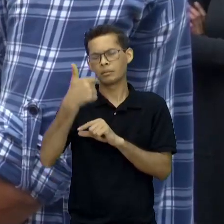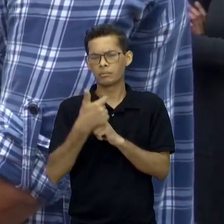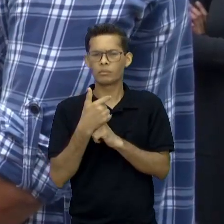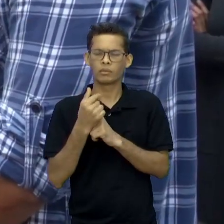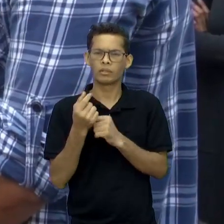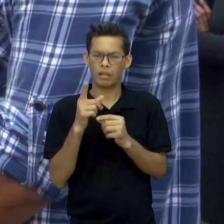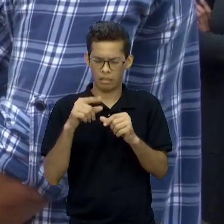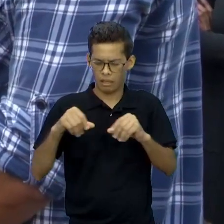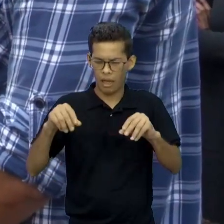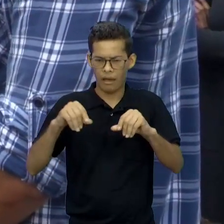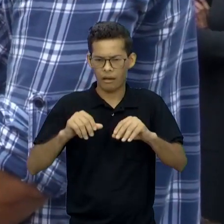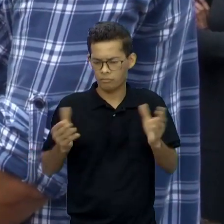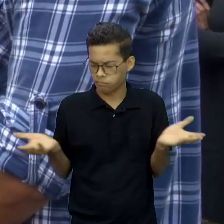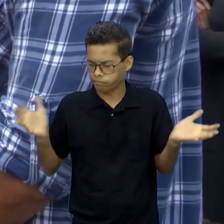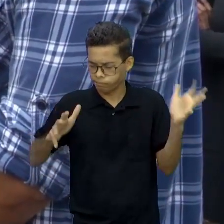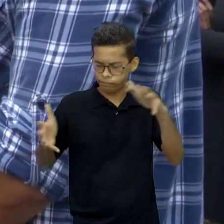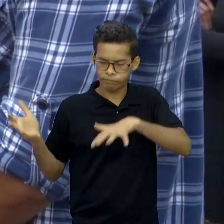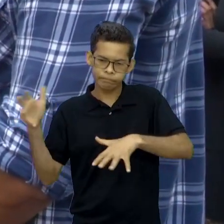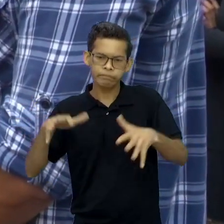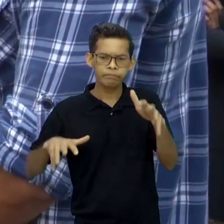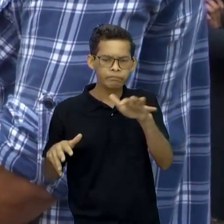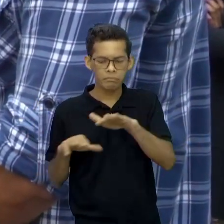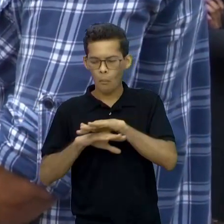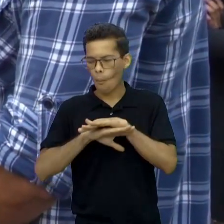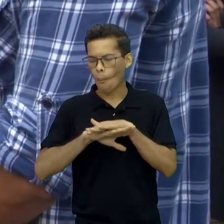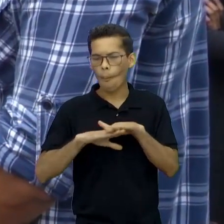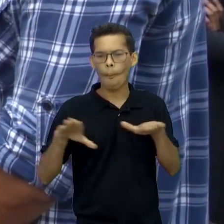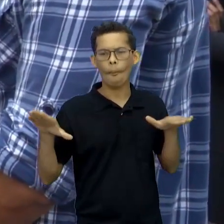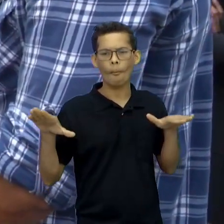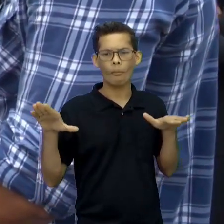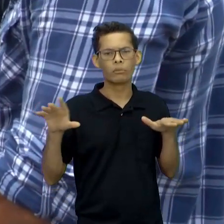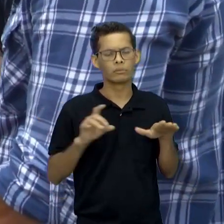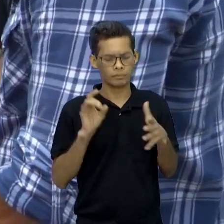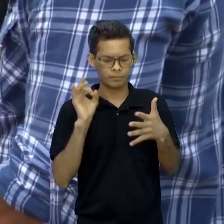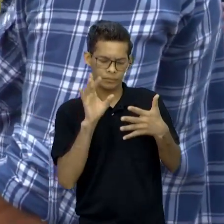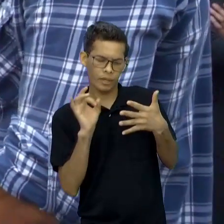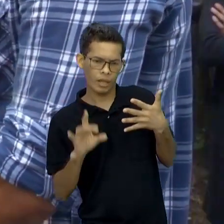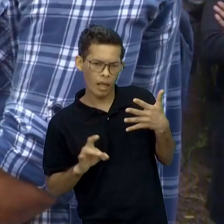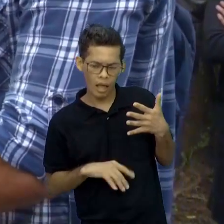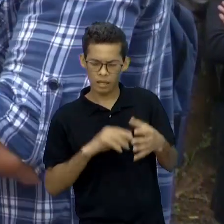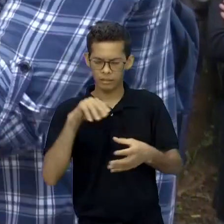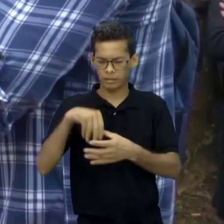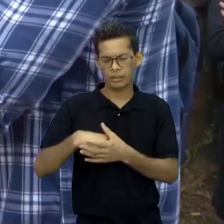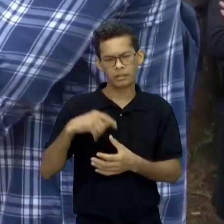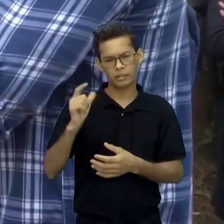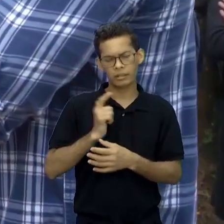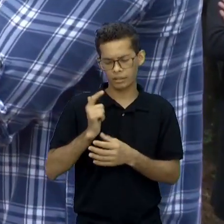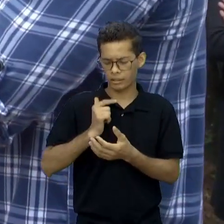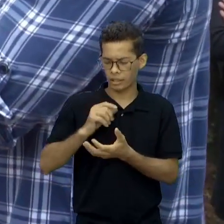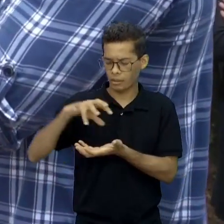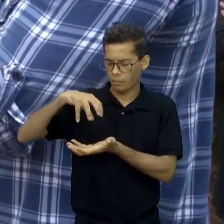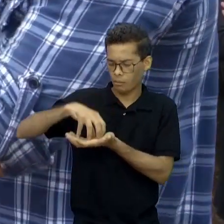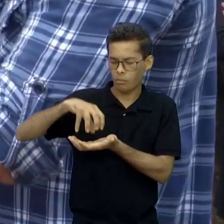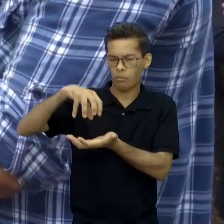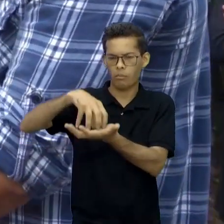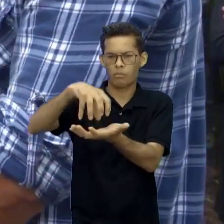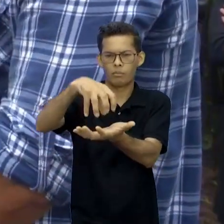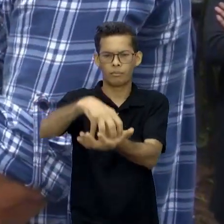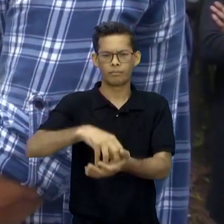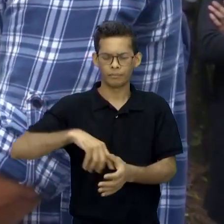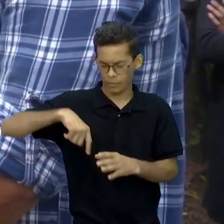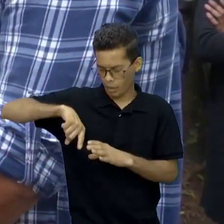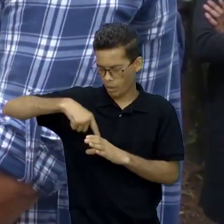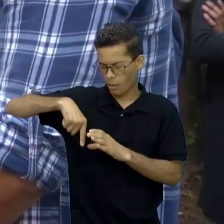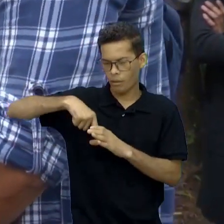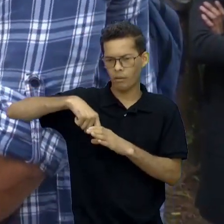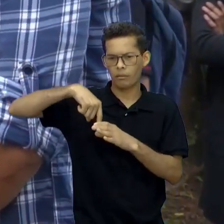cada alvo nessa linha, ele tem um buraco próprio, tá? Então, entre esse buraco e esse buraco,